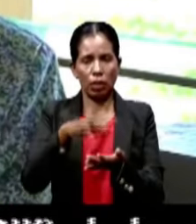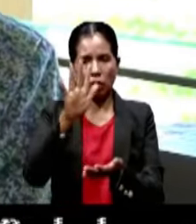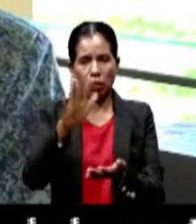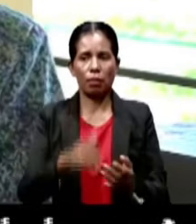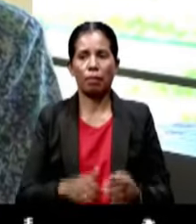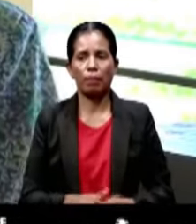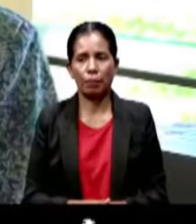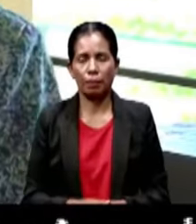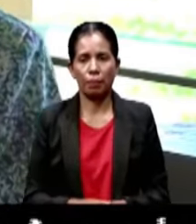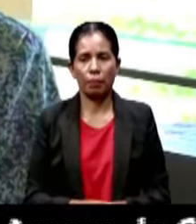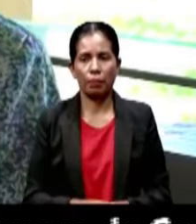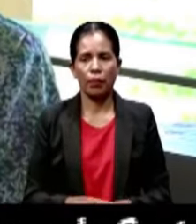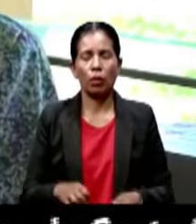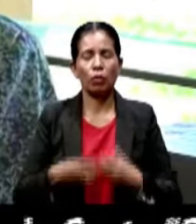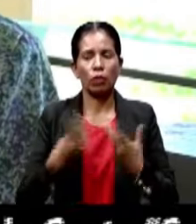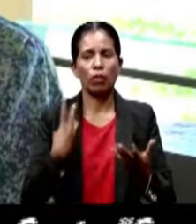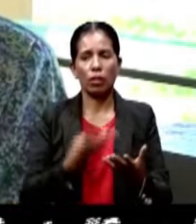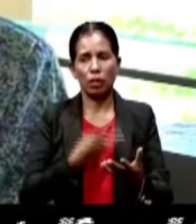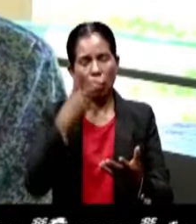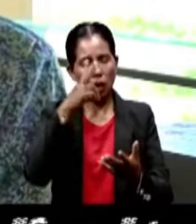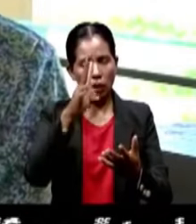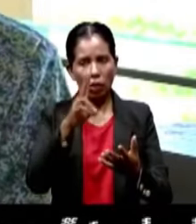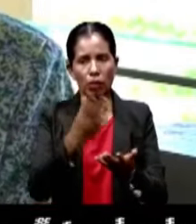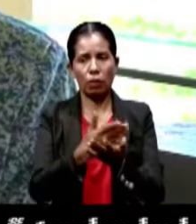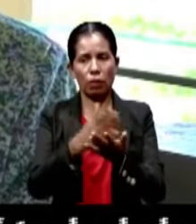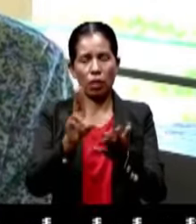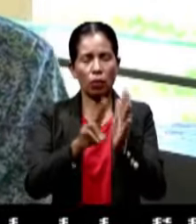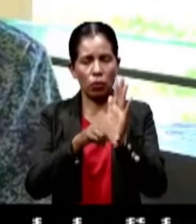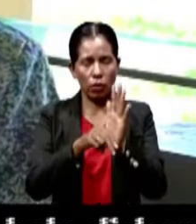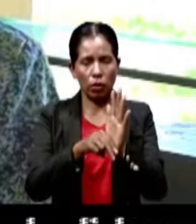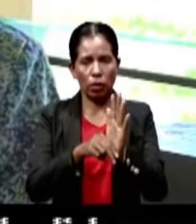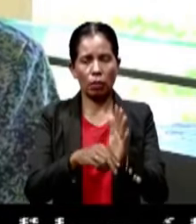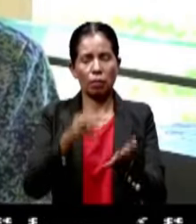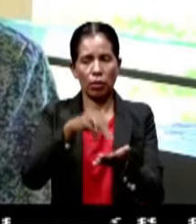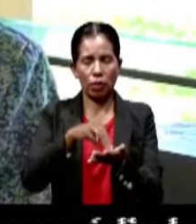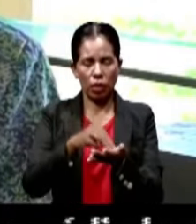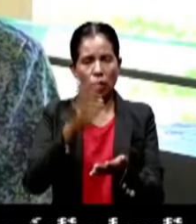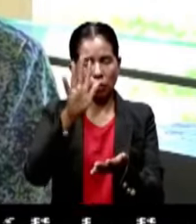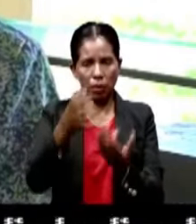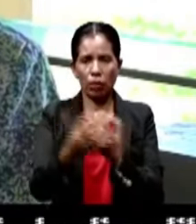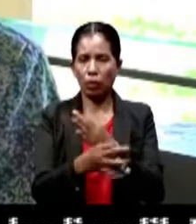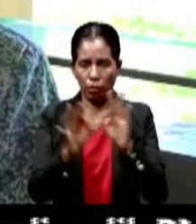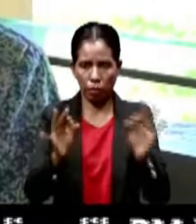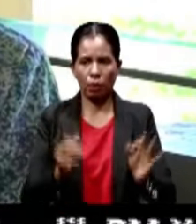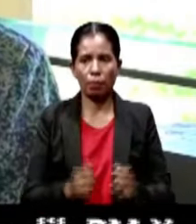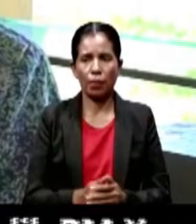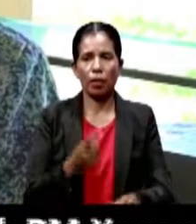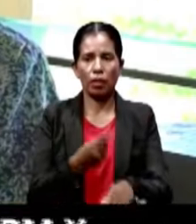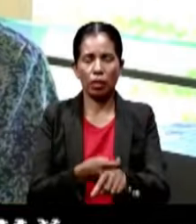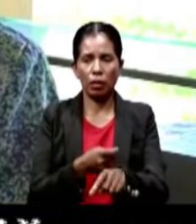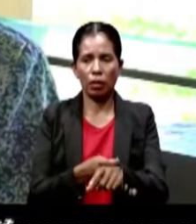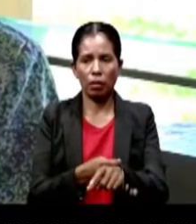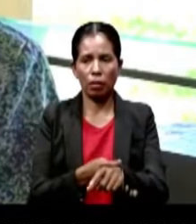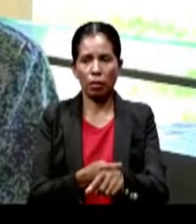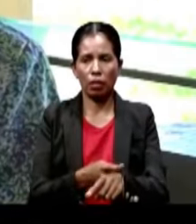né? O ensaio está hare horas, faz horas não sabe para nível to matéria lima né, to remata. Então, o tempo né, mas